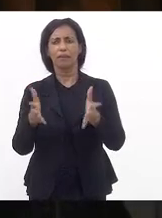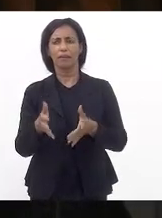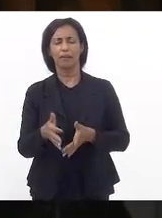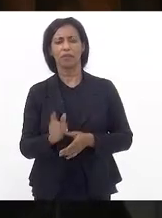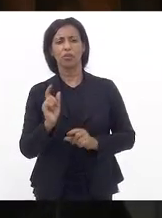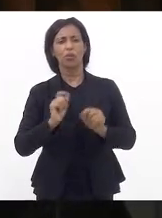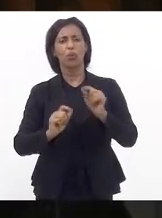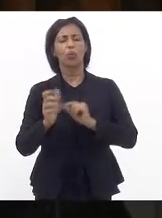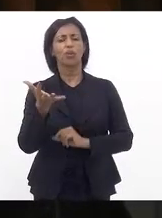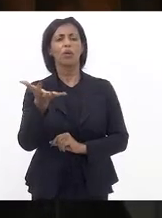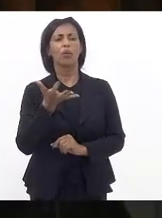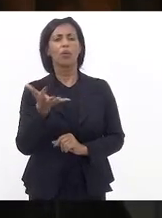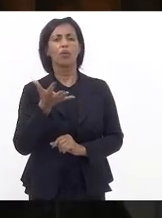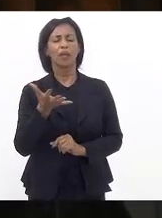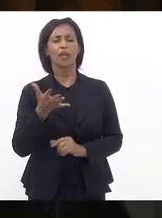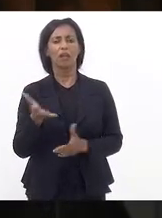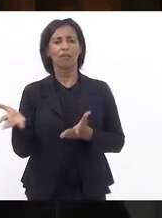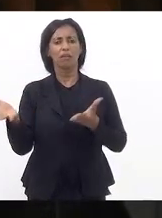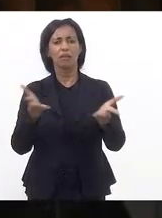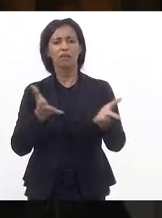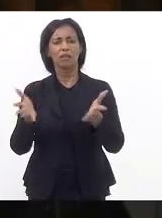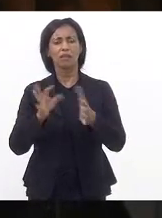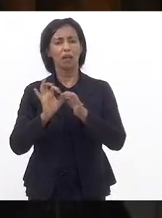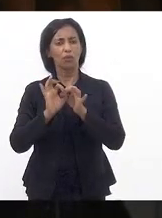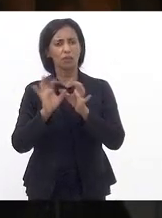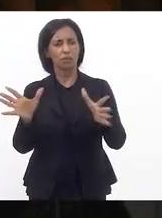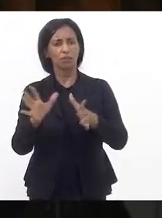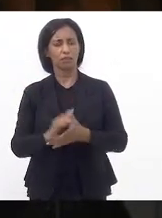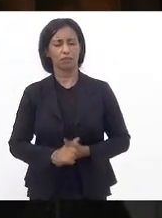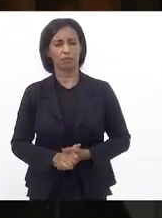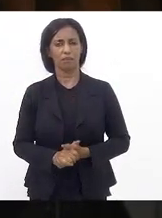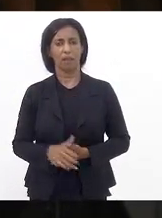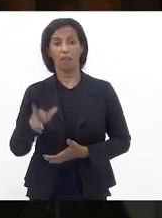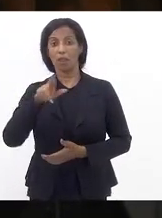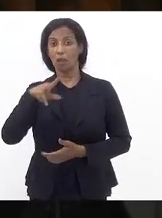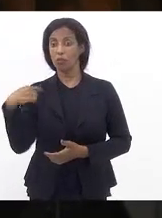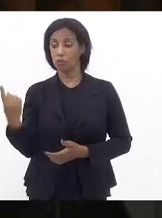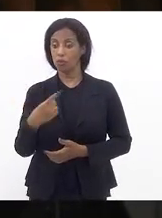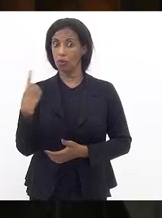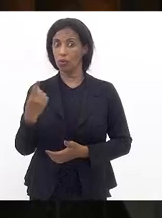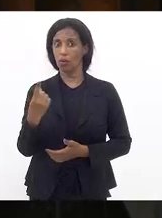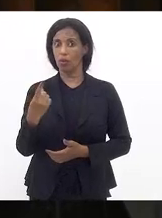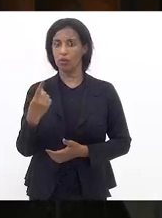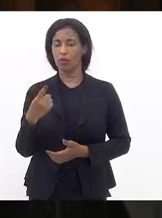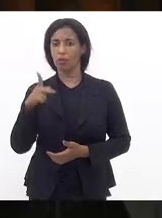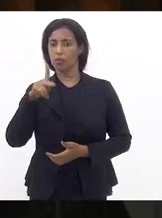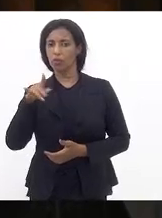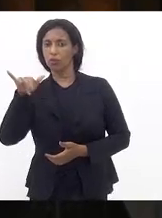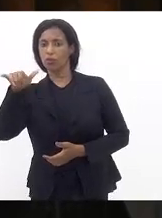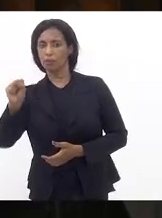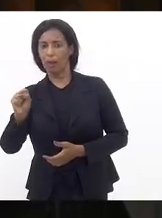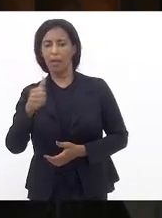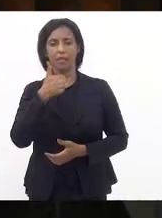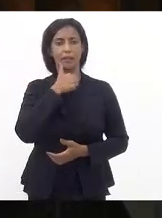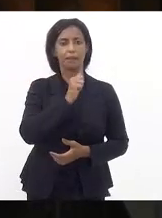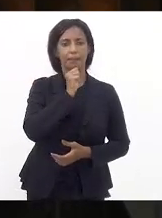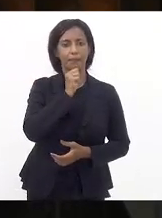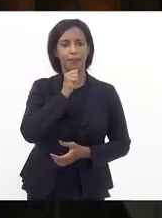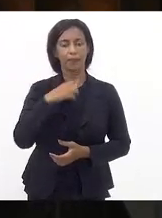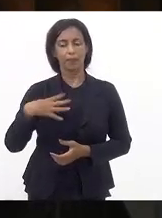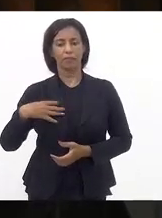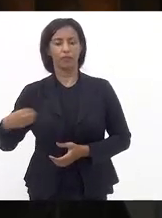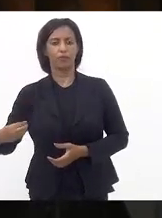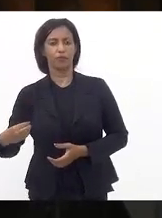o que tão querendo é cercear a nossa liberdade não só nossa dos nossos pais da nossas mães